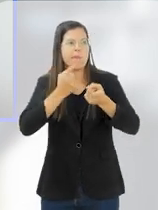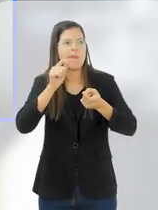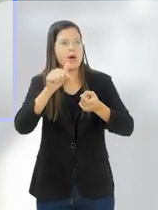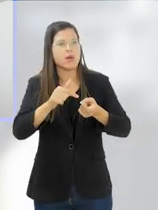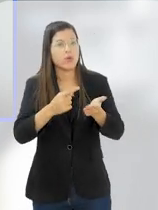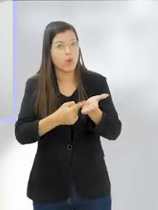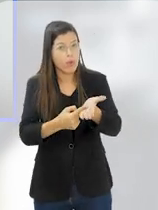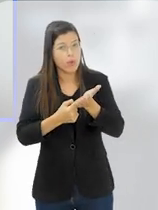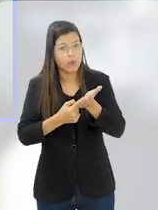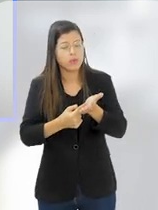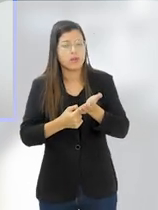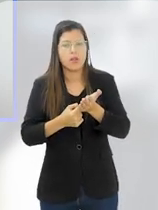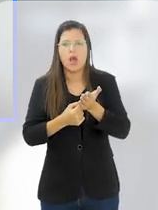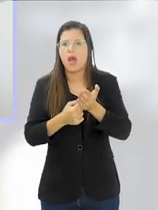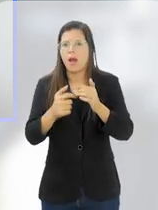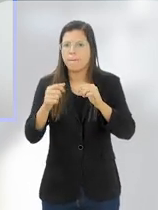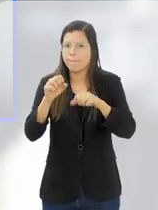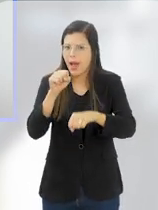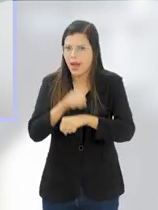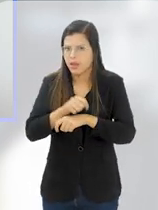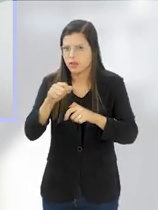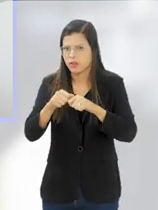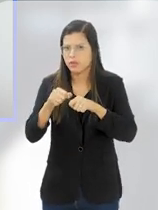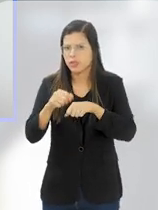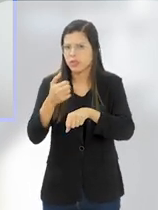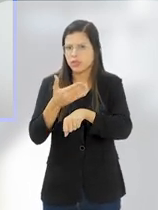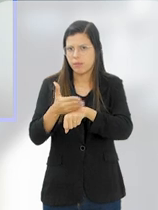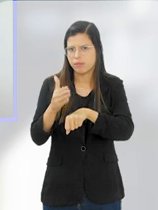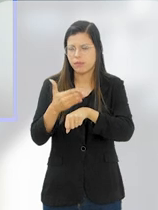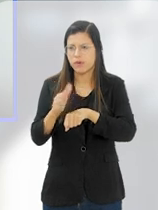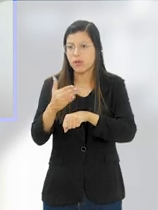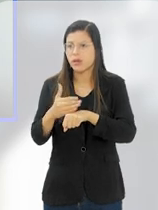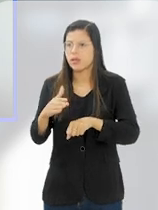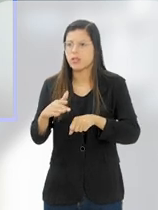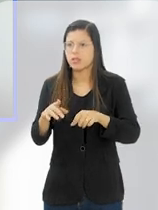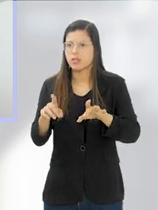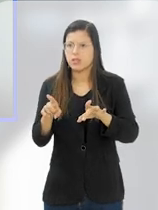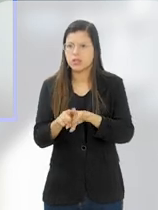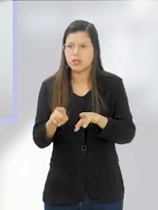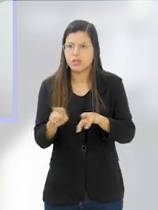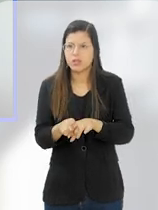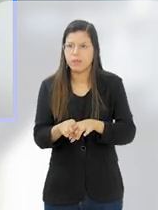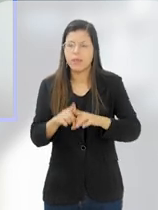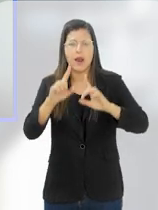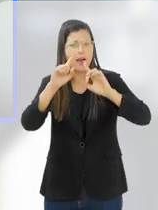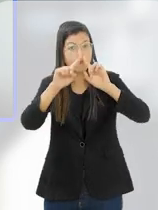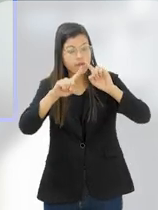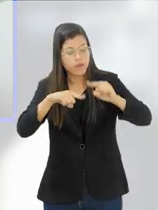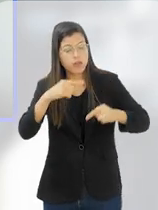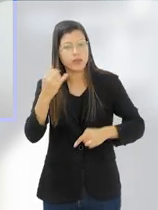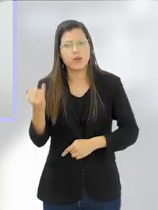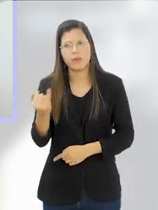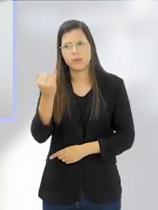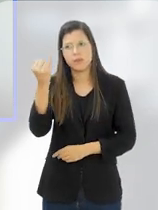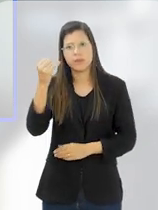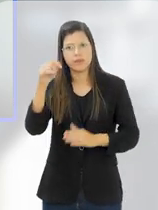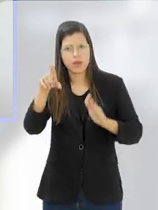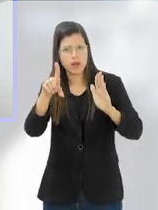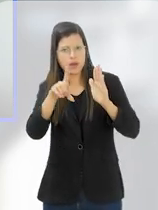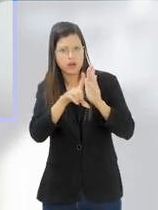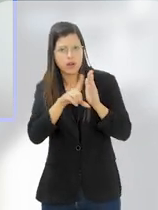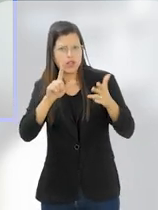comprometendo cada vez mais a não realizar esse tipo de prática, né? Conquistamos, avanços importantíssimos do ponto de